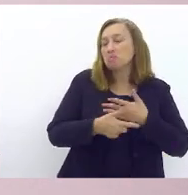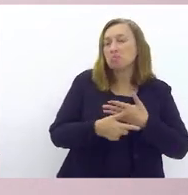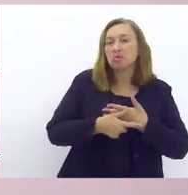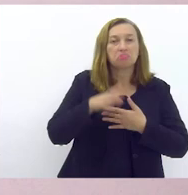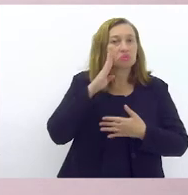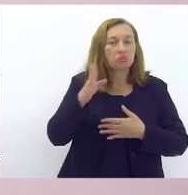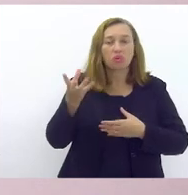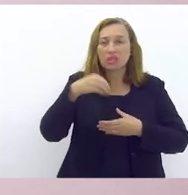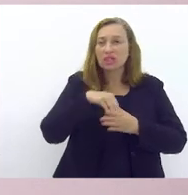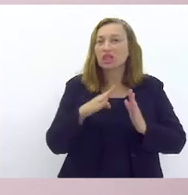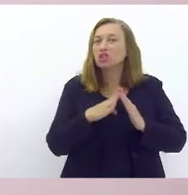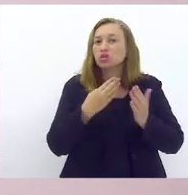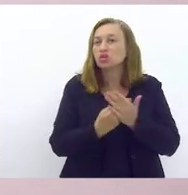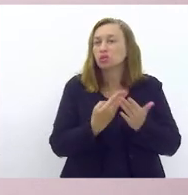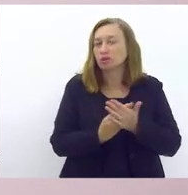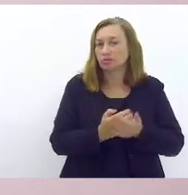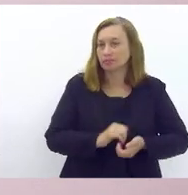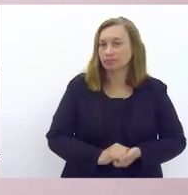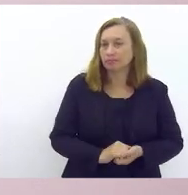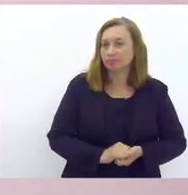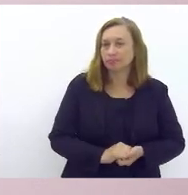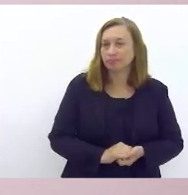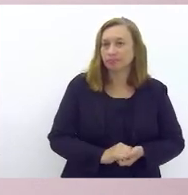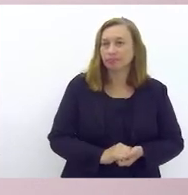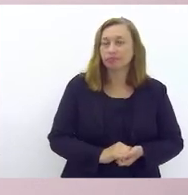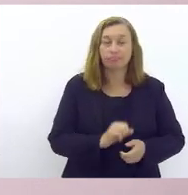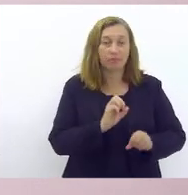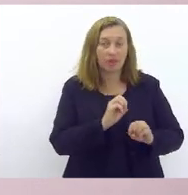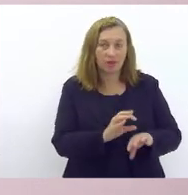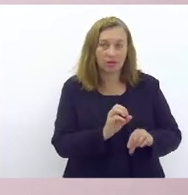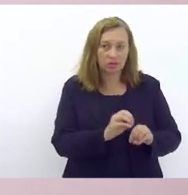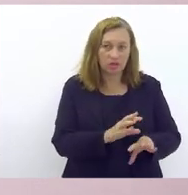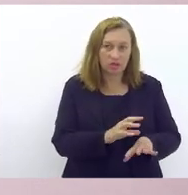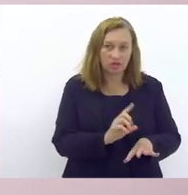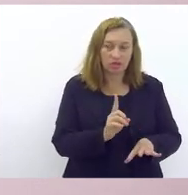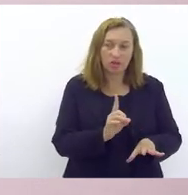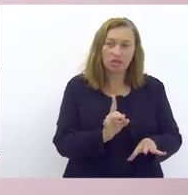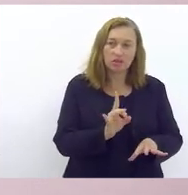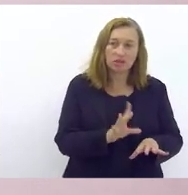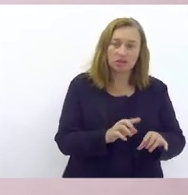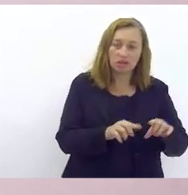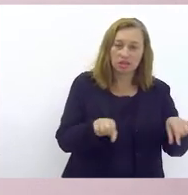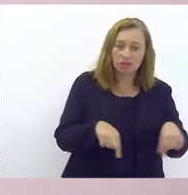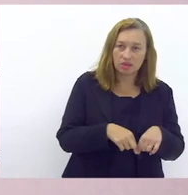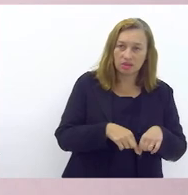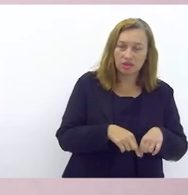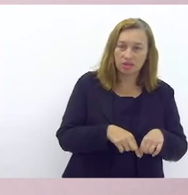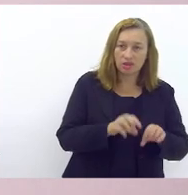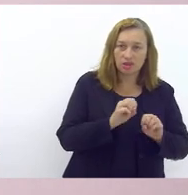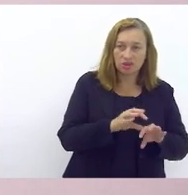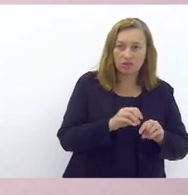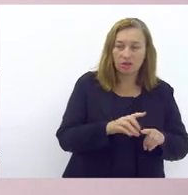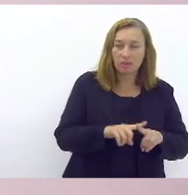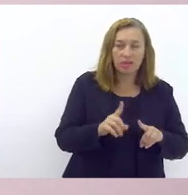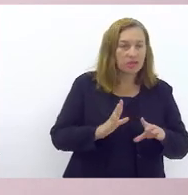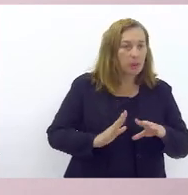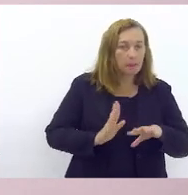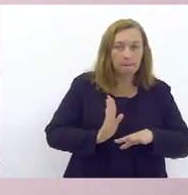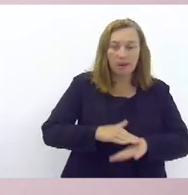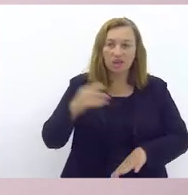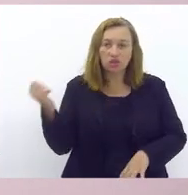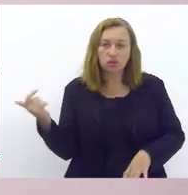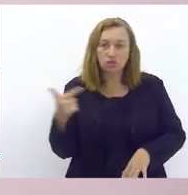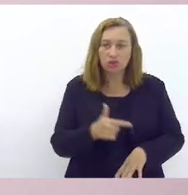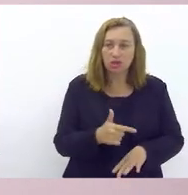fundamental dentro da escola, que educação não se dá só dentro de sala de aula, mas ela ultrapassa até